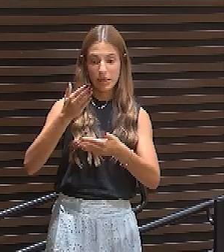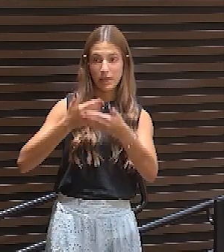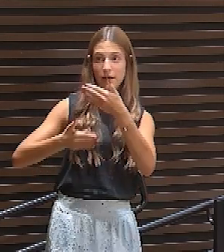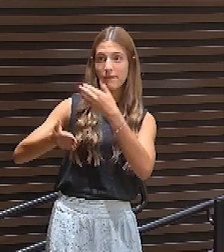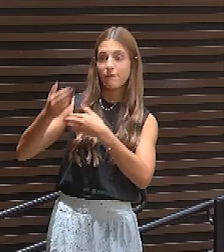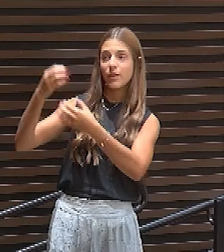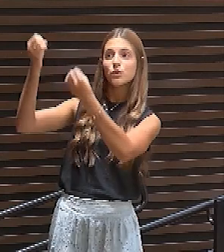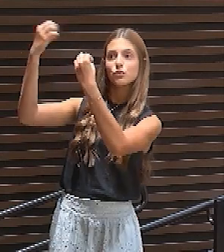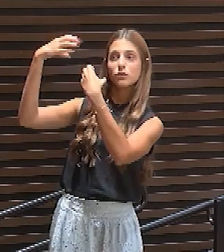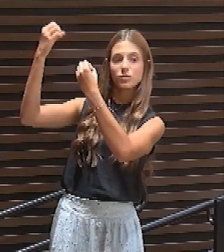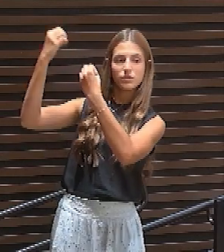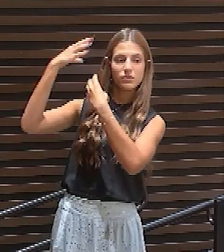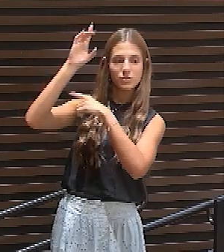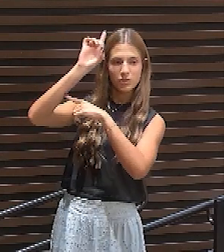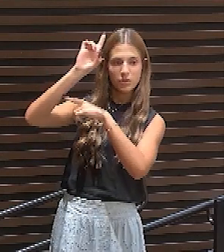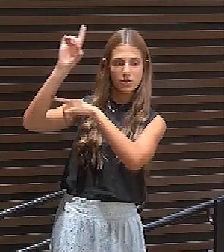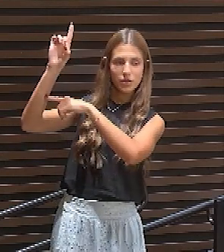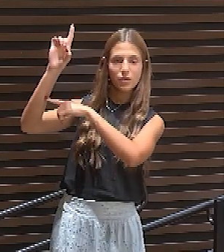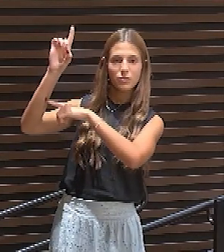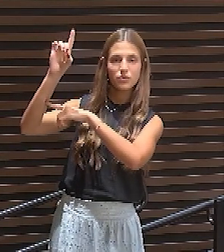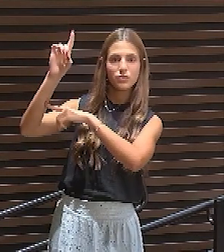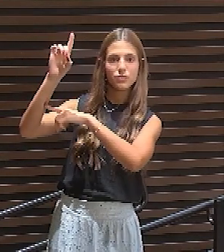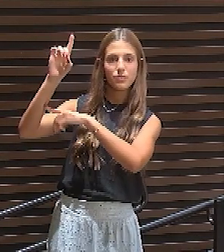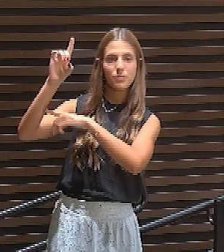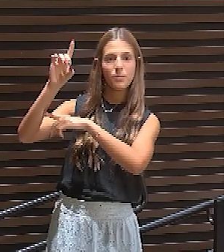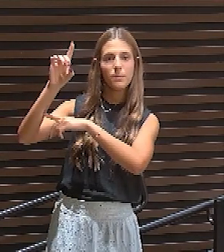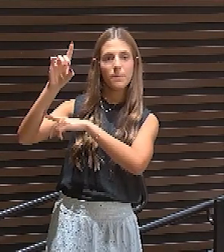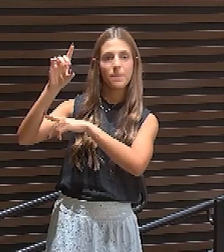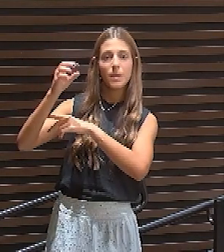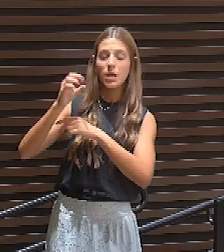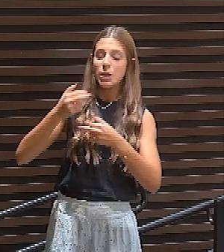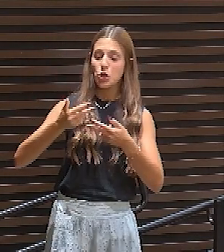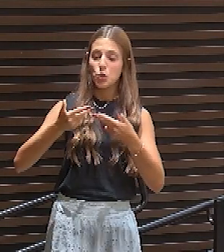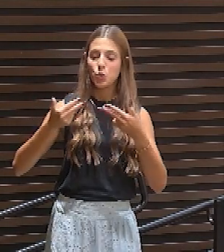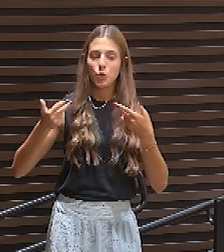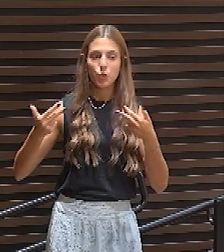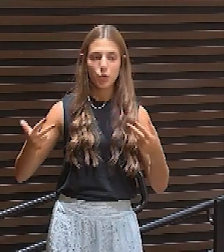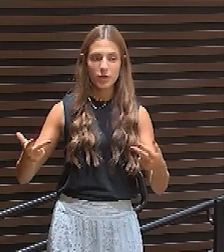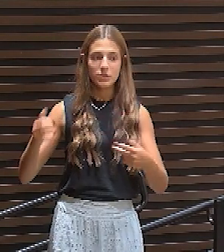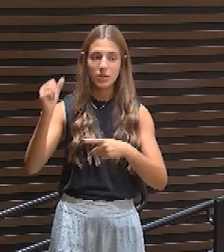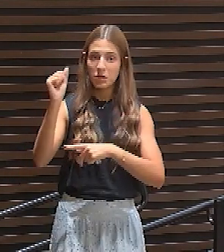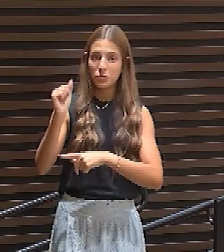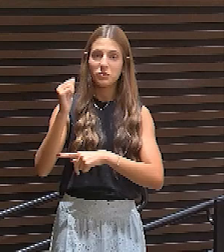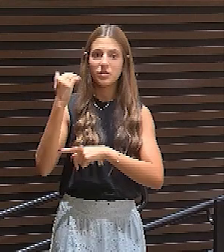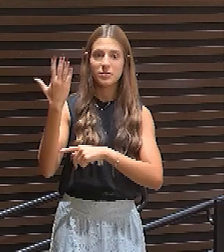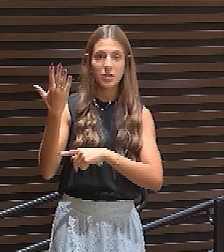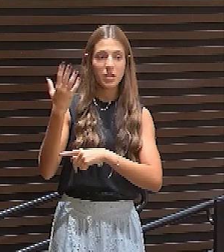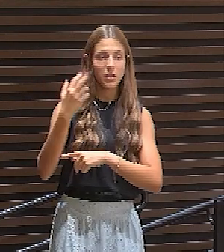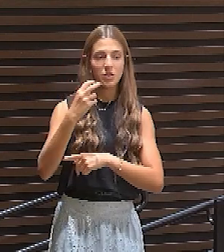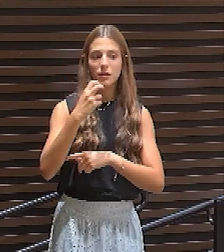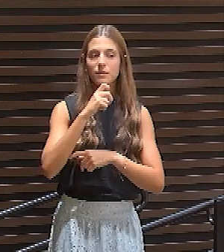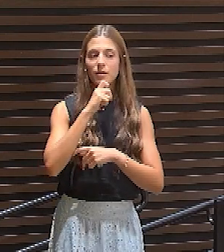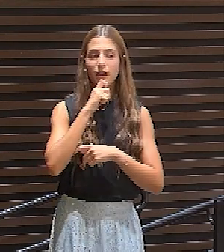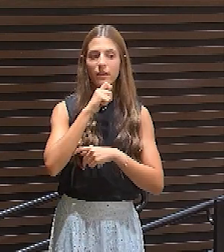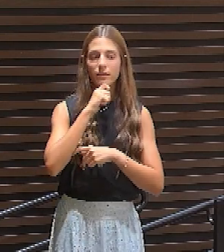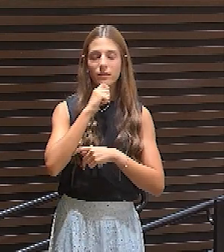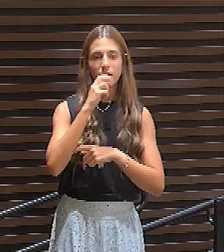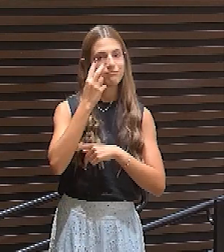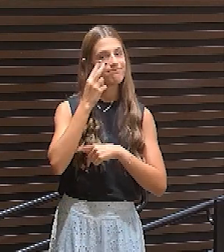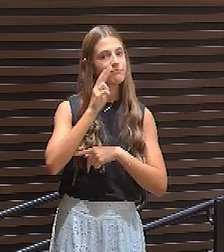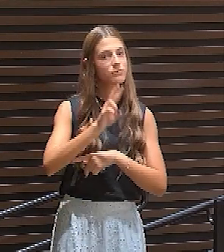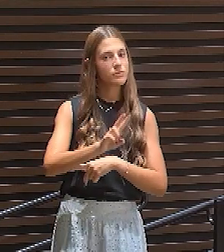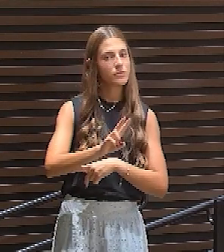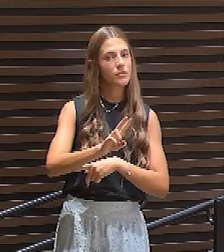divinamente instruído acerca de acontecimentos que ainda não se viam,